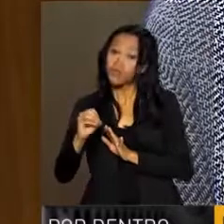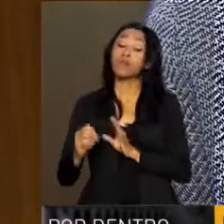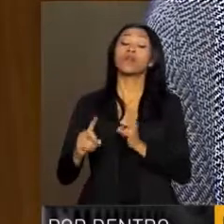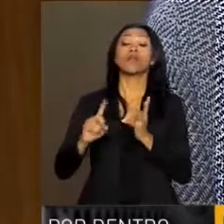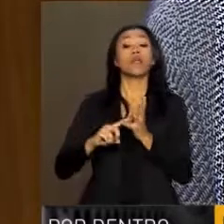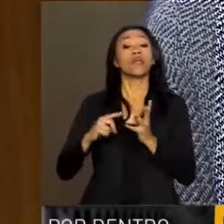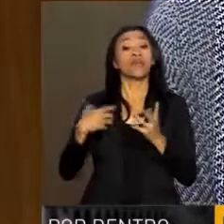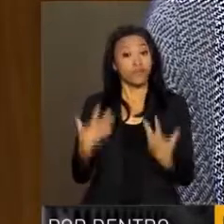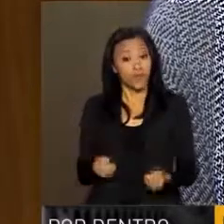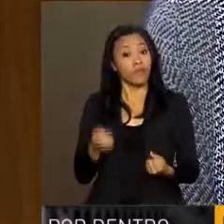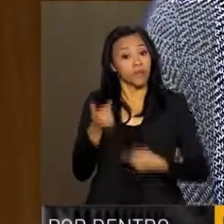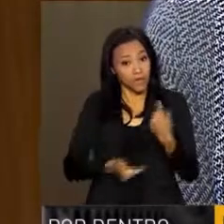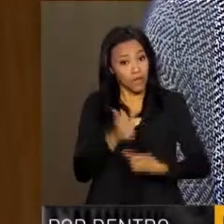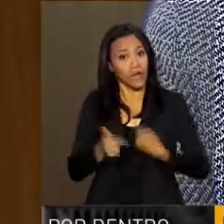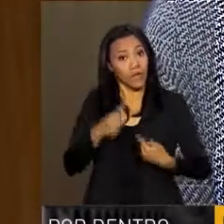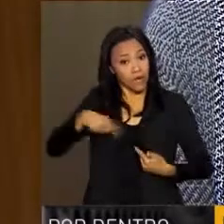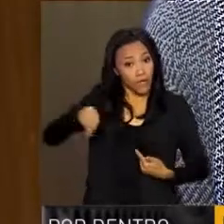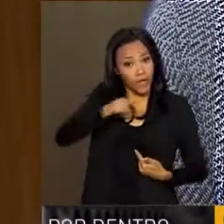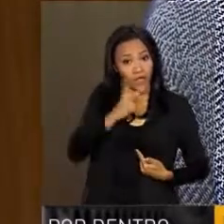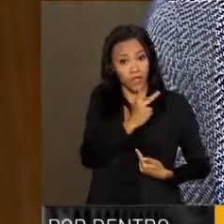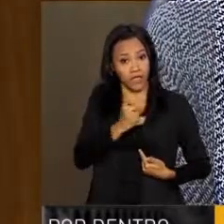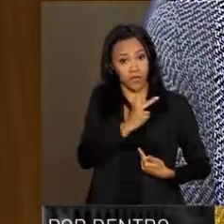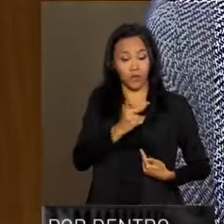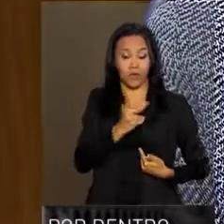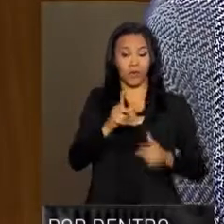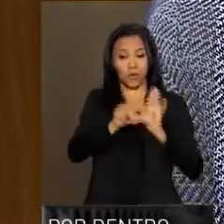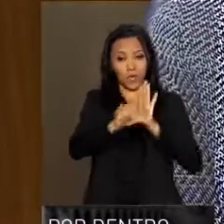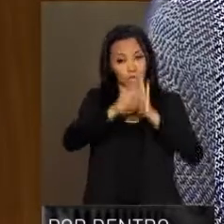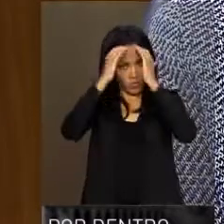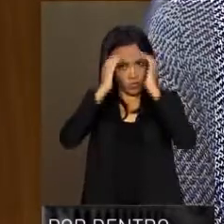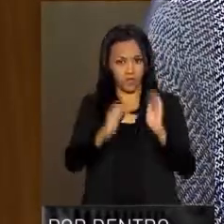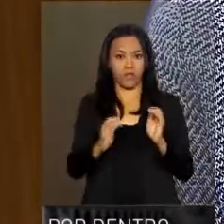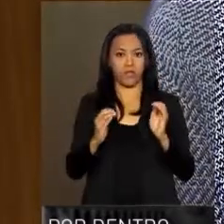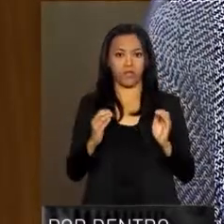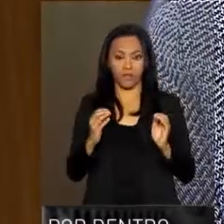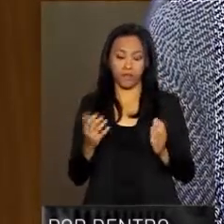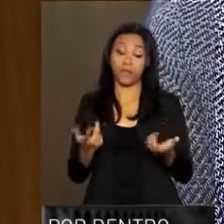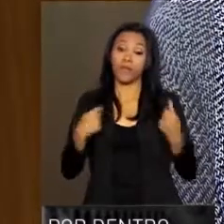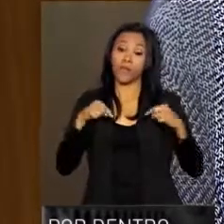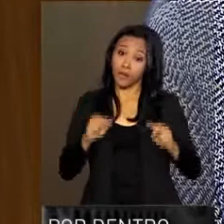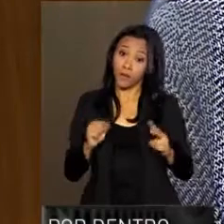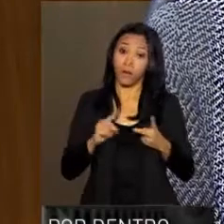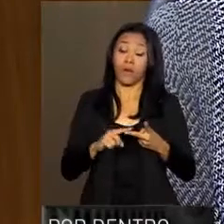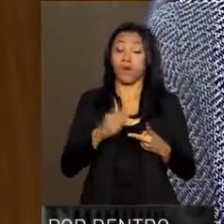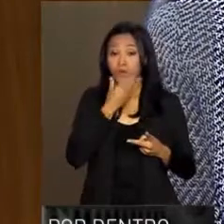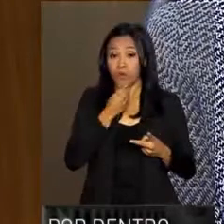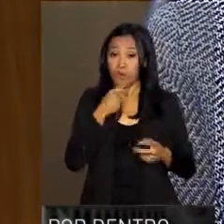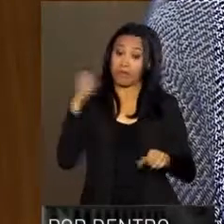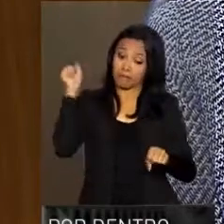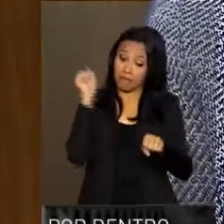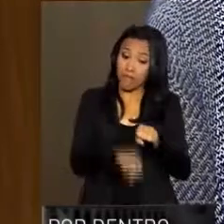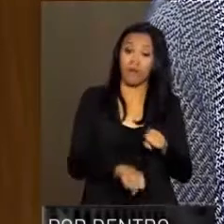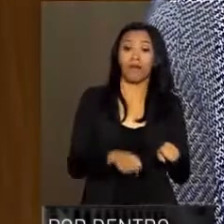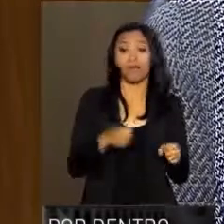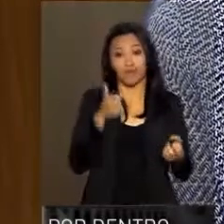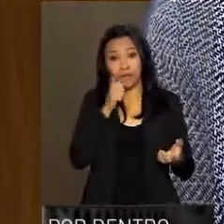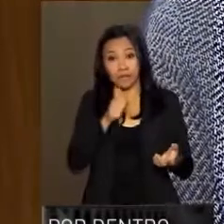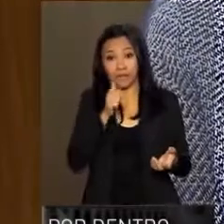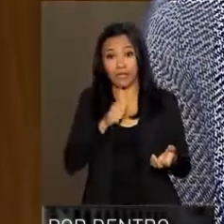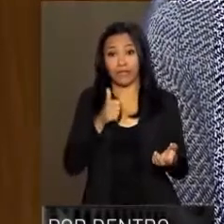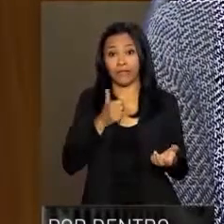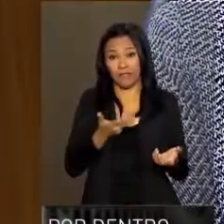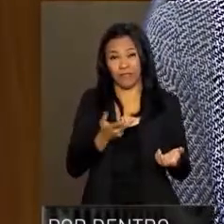questão cultural é muito forte quando você diz isso não é um os homens matam as mulheres e com requintes de crueldade